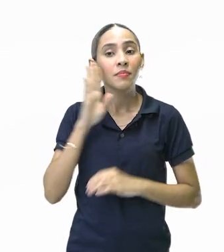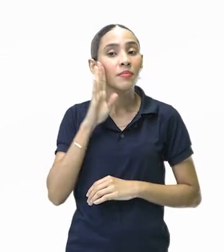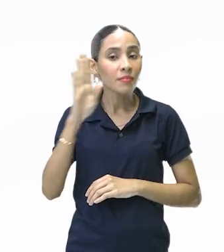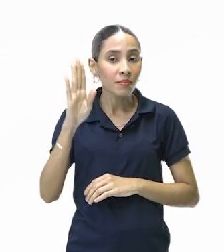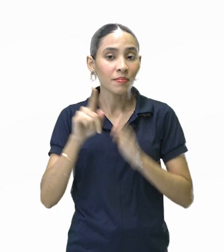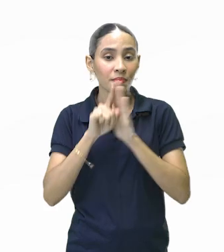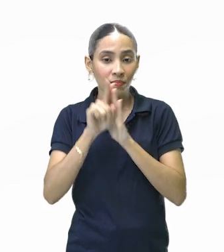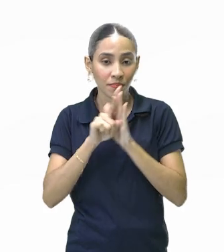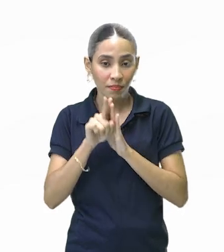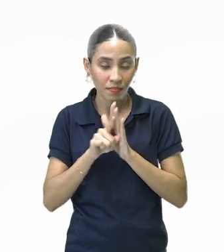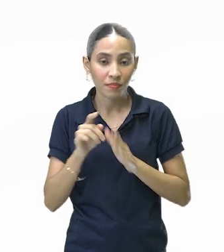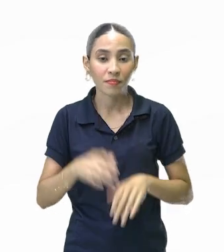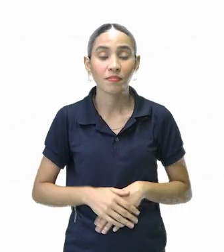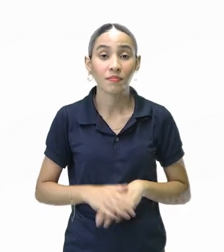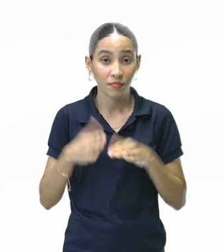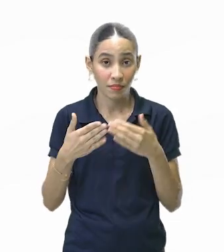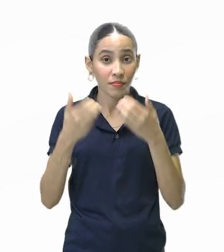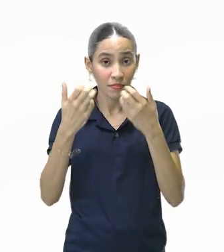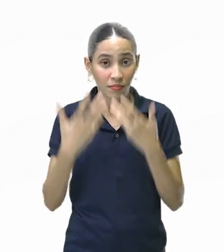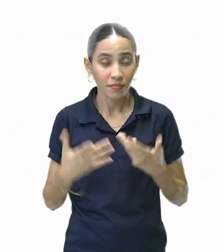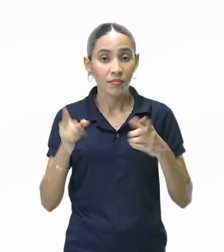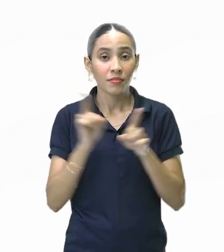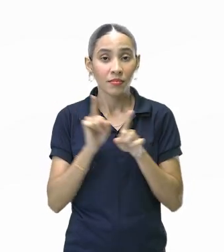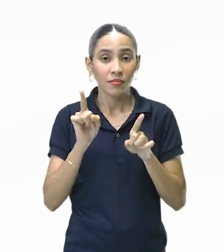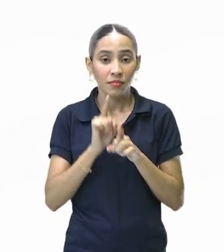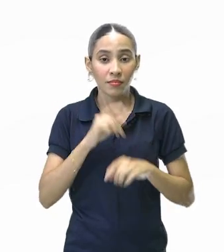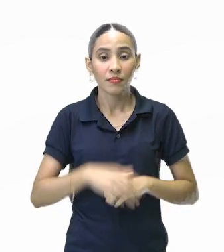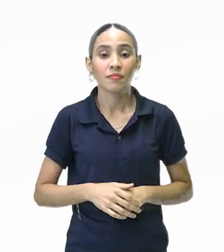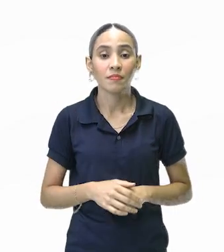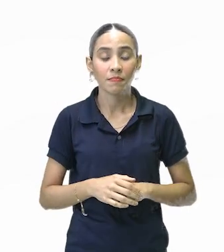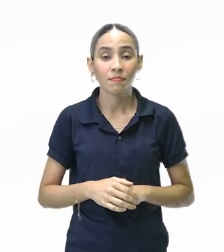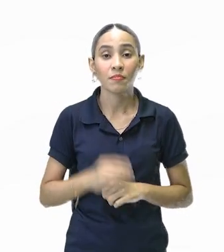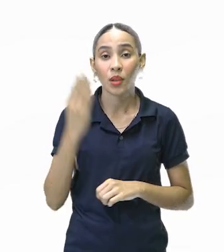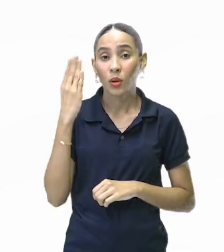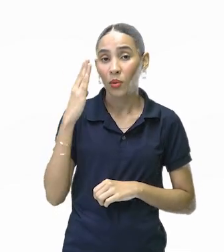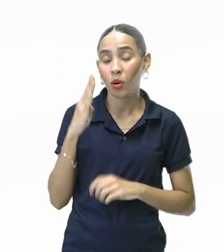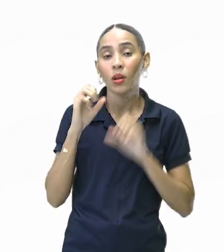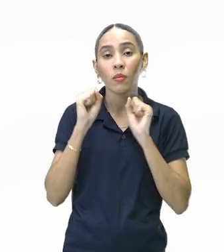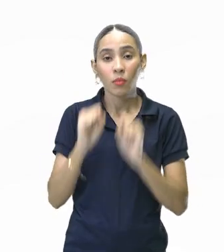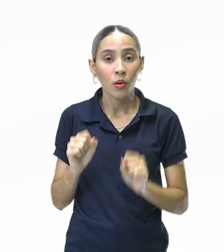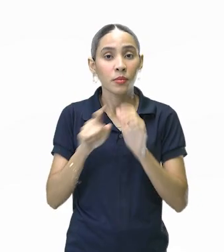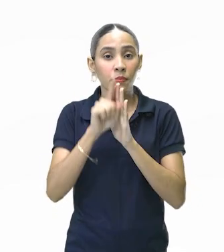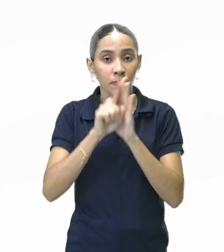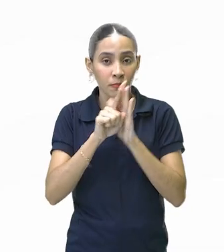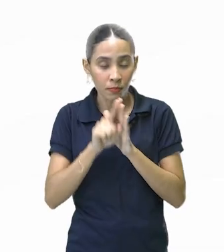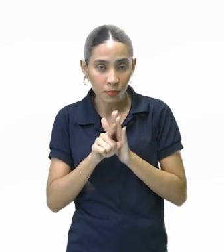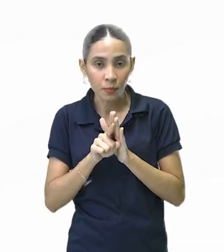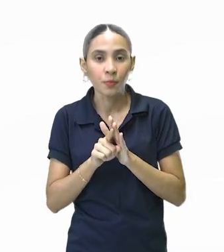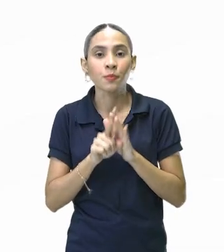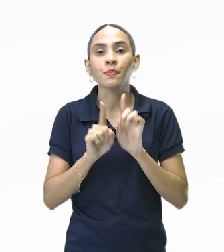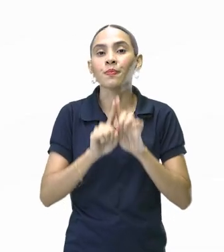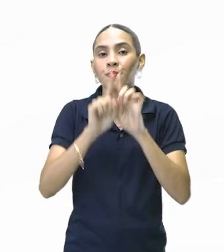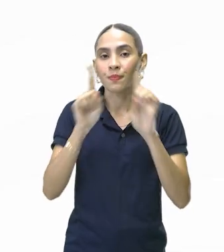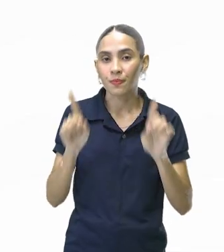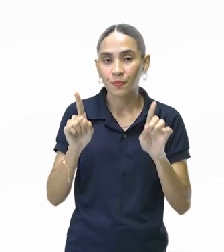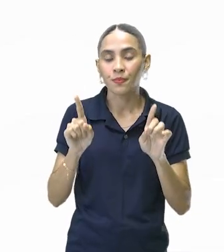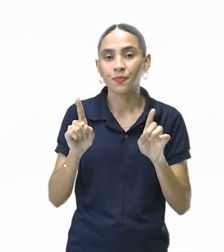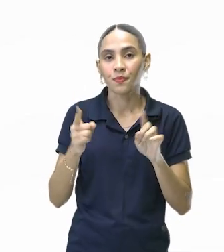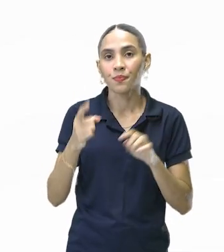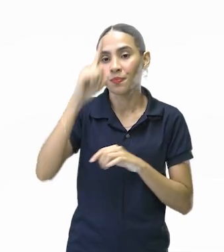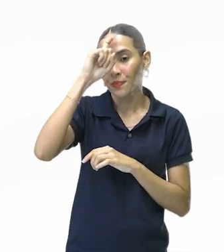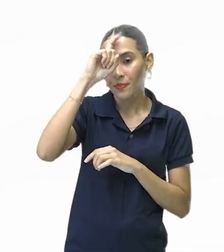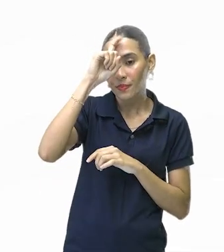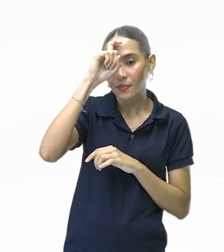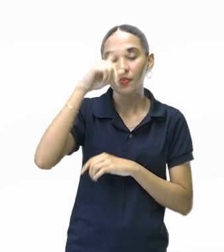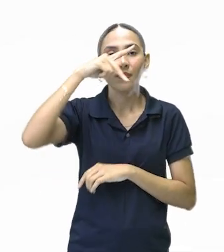para um pesquisador. E como foi falado, como foi dito, um biólogo pode ser um pesquisador e vice-versa, mas um enfermeiro,